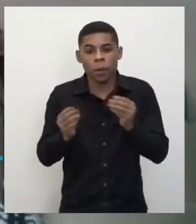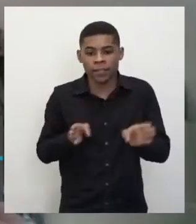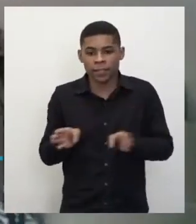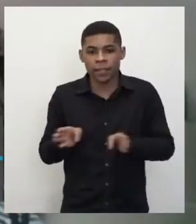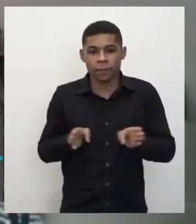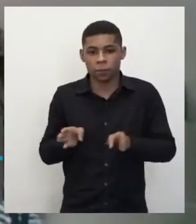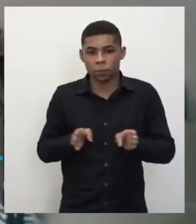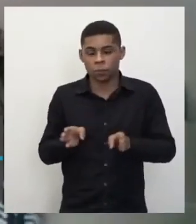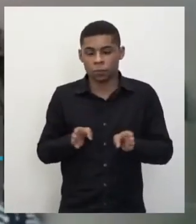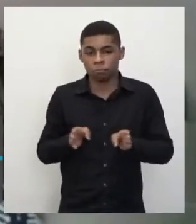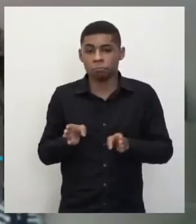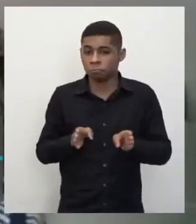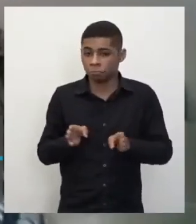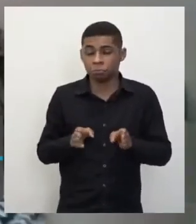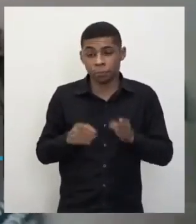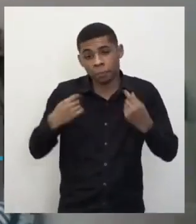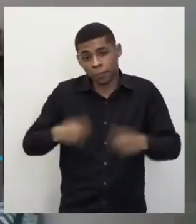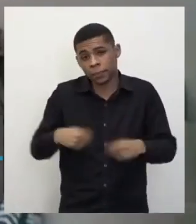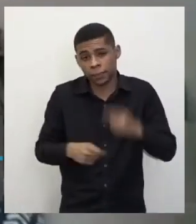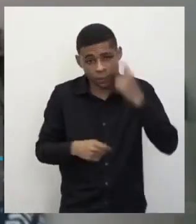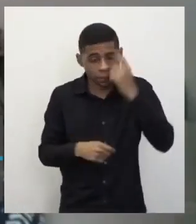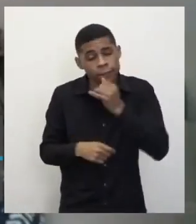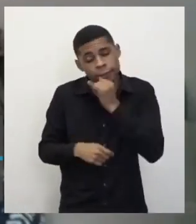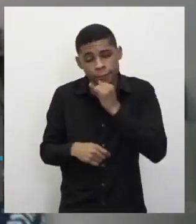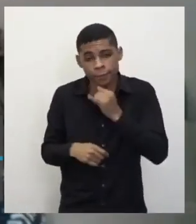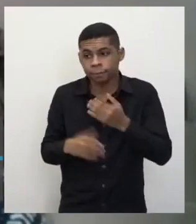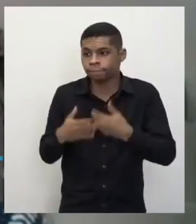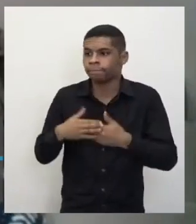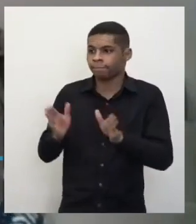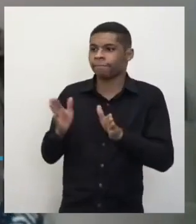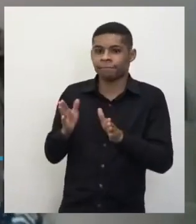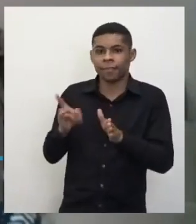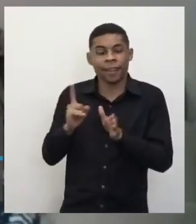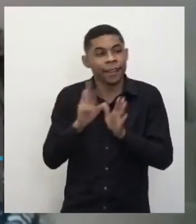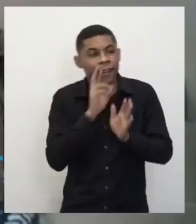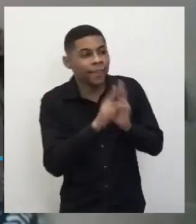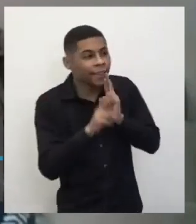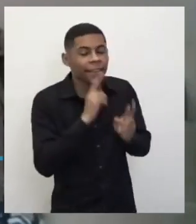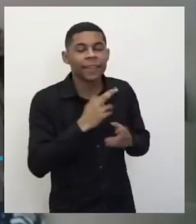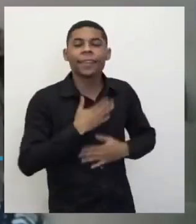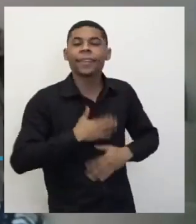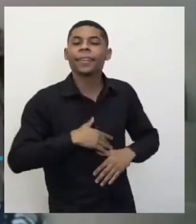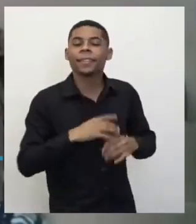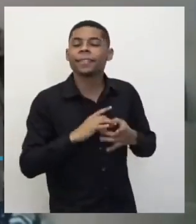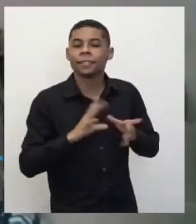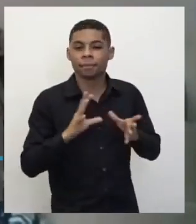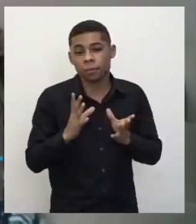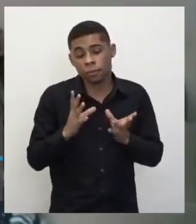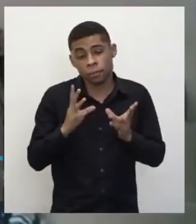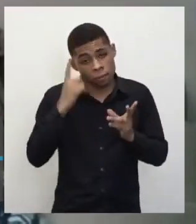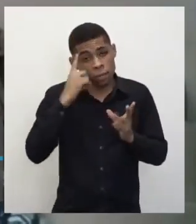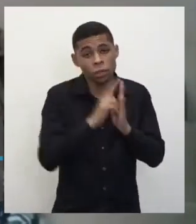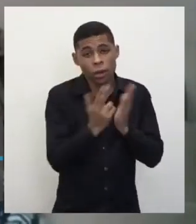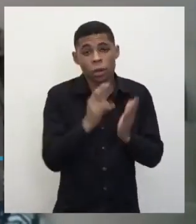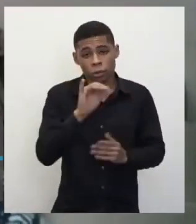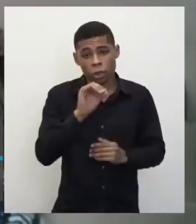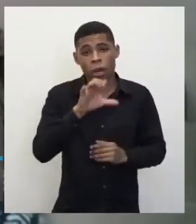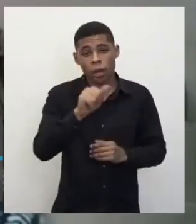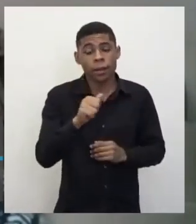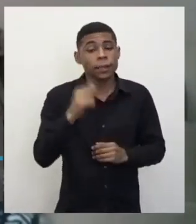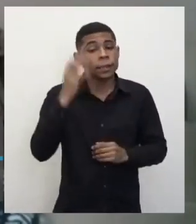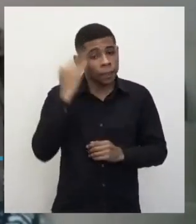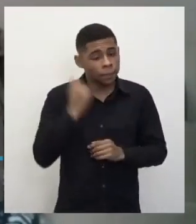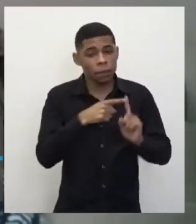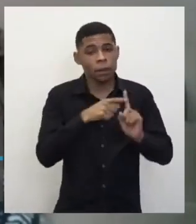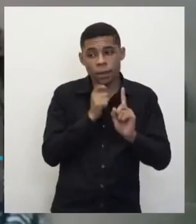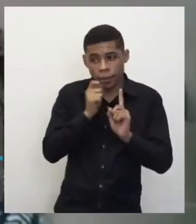acessível, porque a gente precisa considerar o suporte, né? Que é o Joca, e a gente precisa considerar o